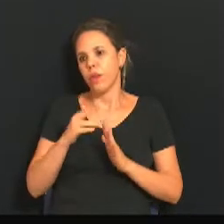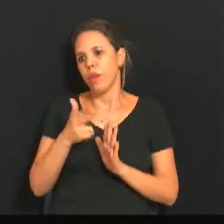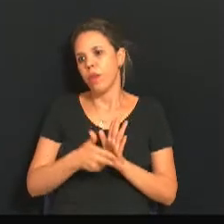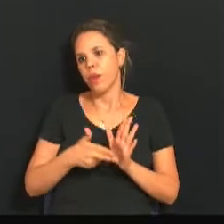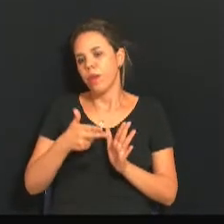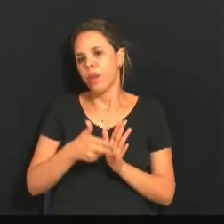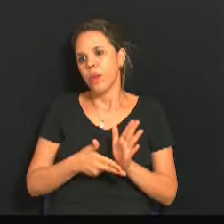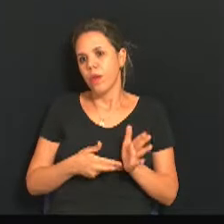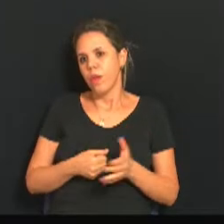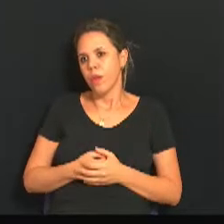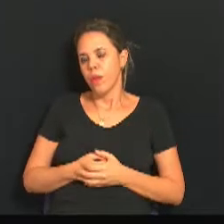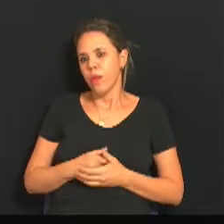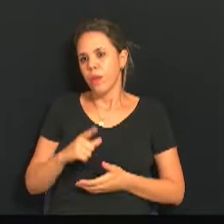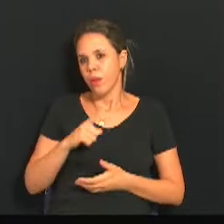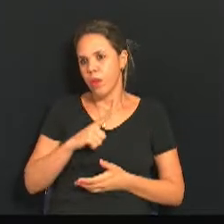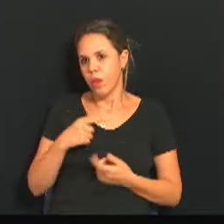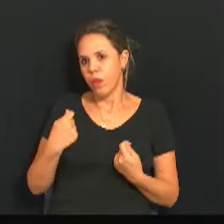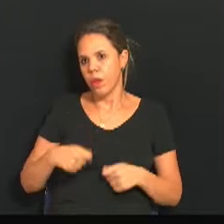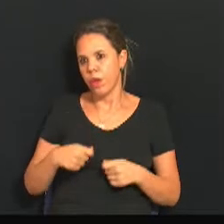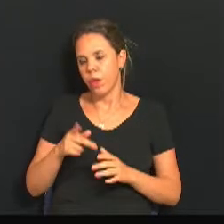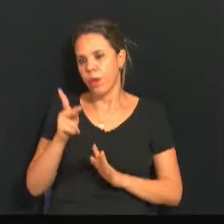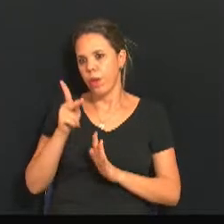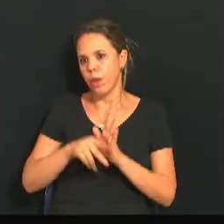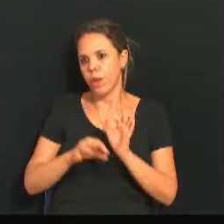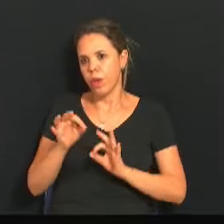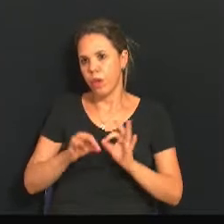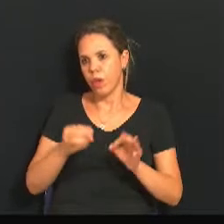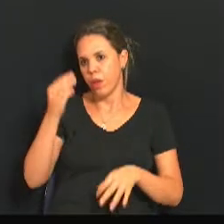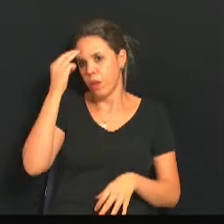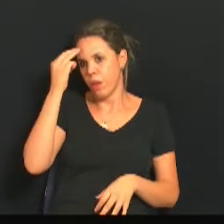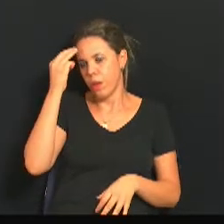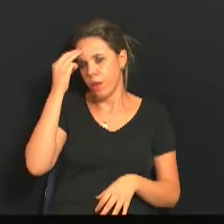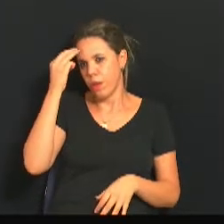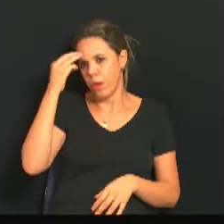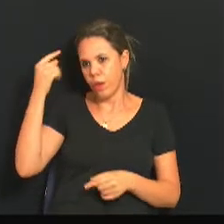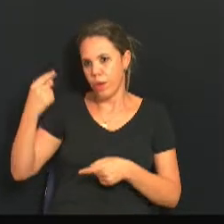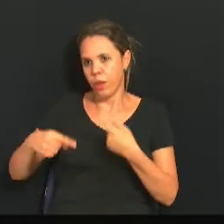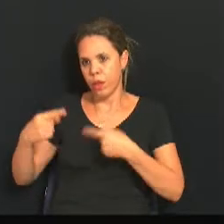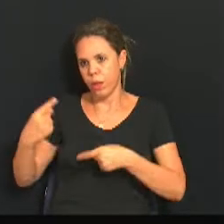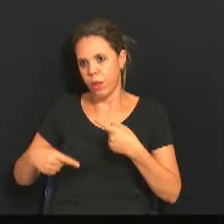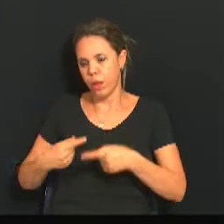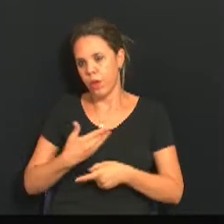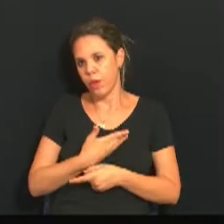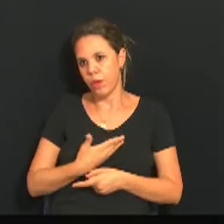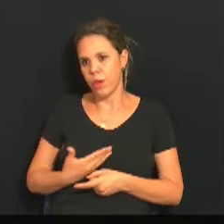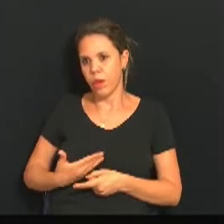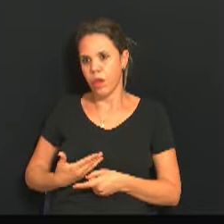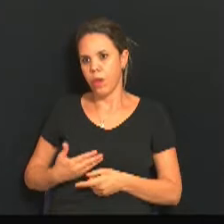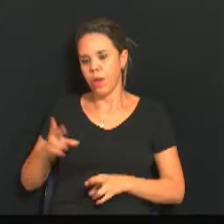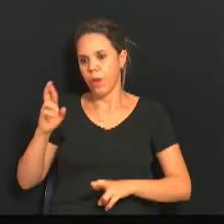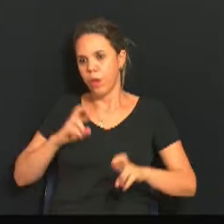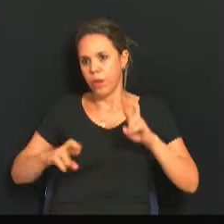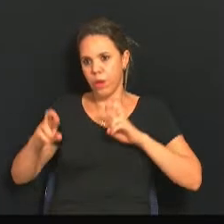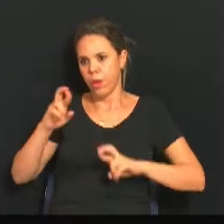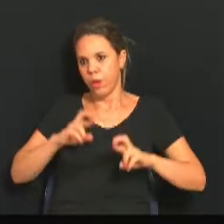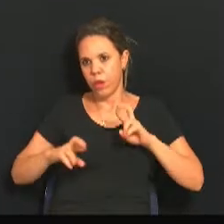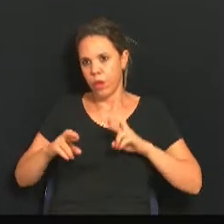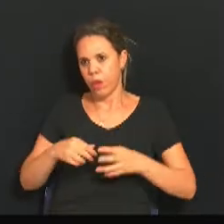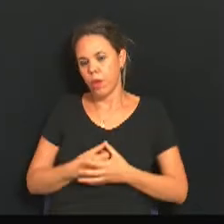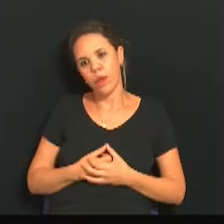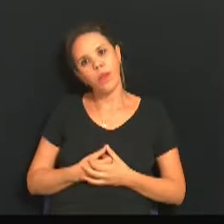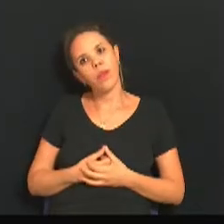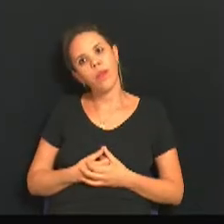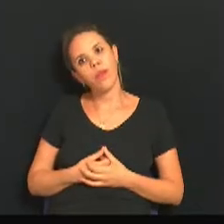tem que existir projeto molhados crítico para poder para ser analisar os